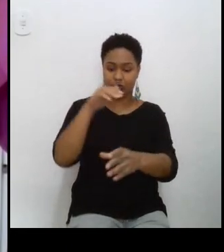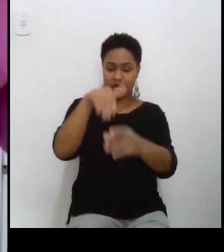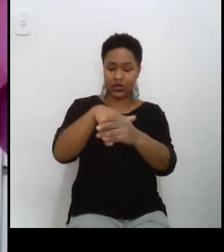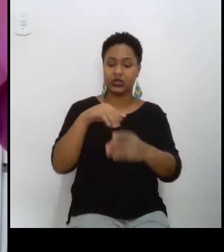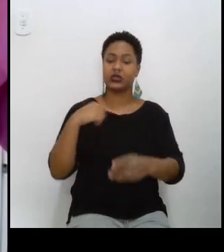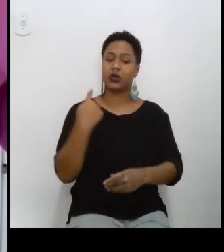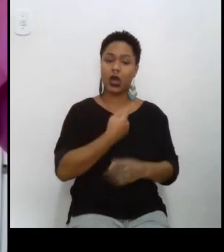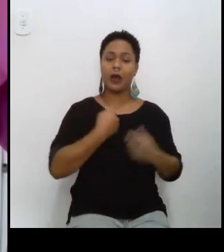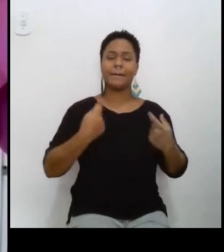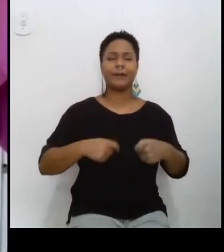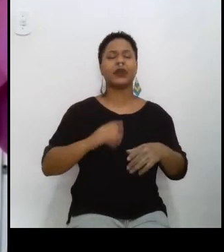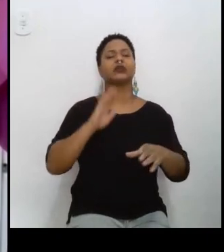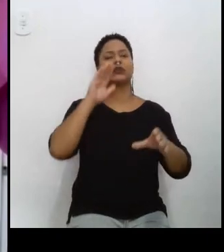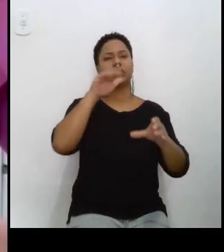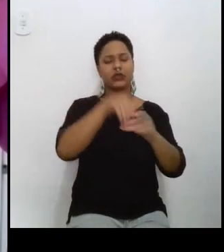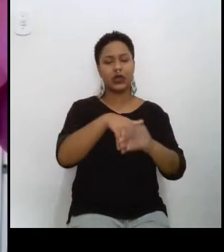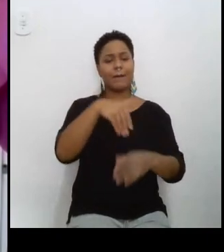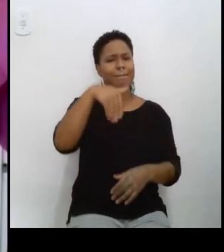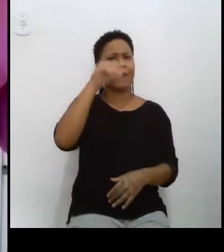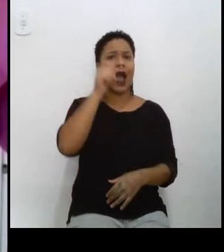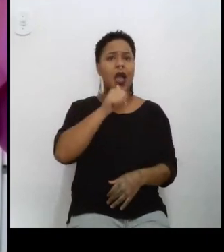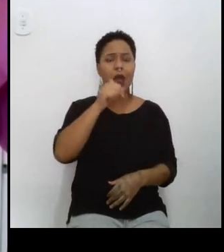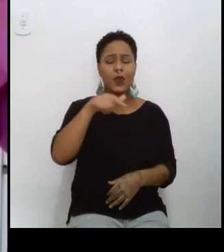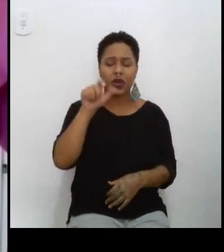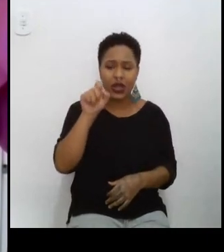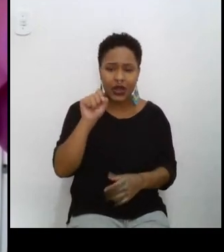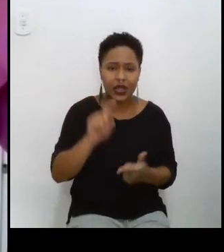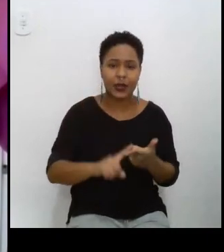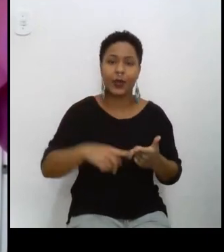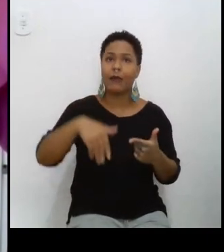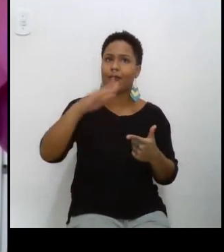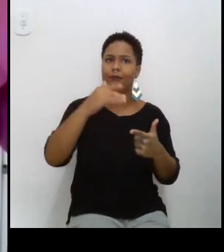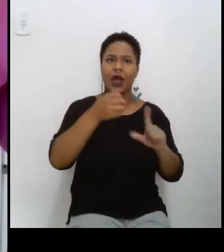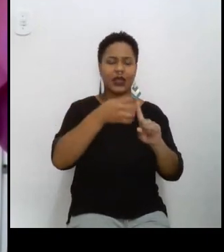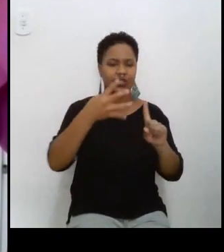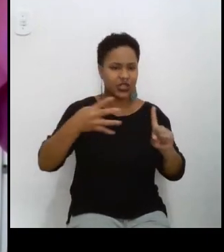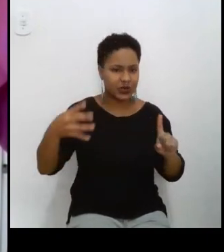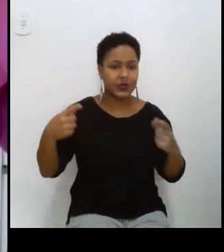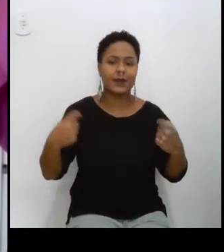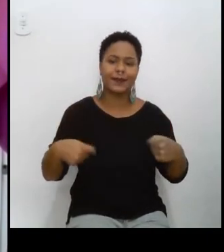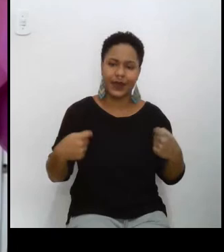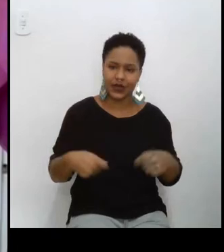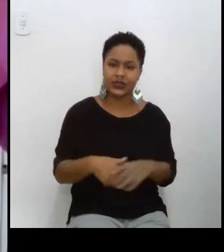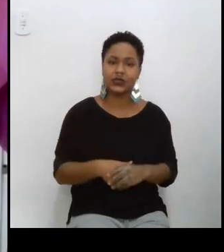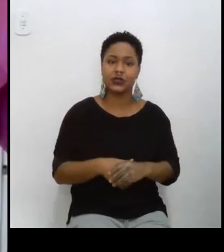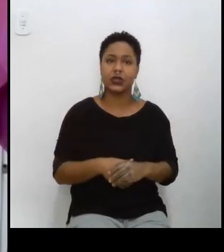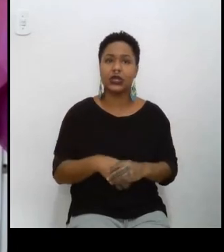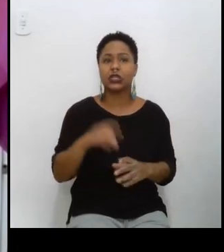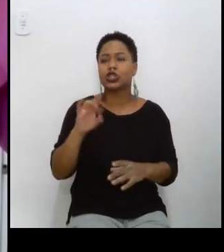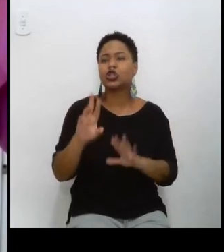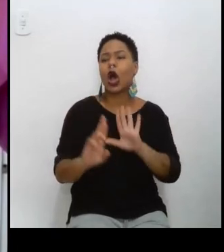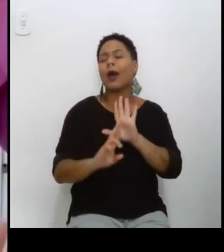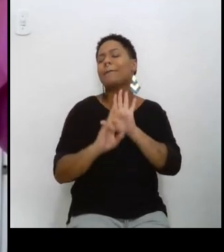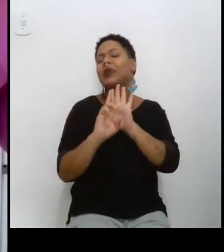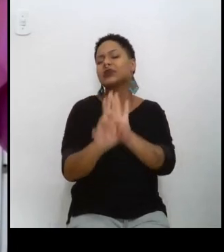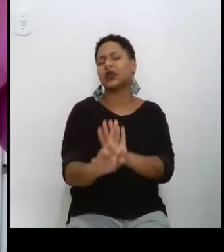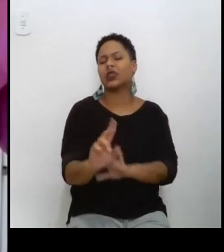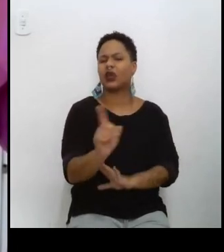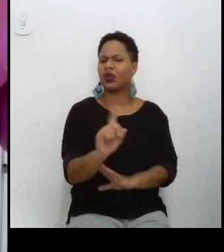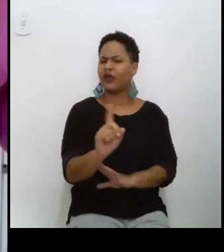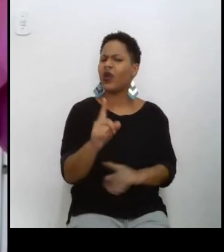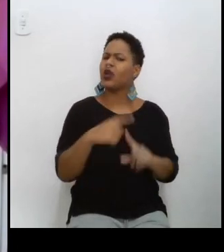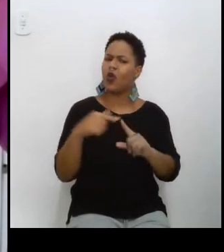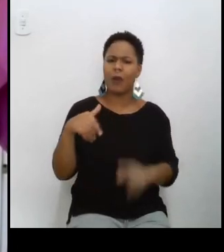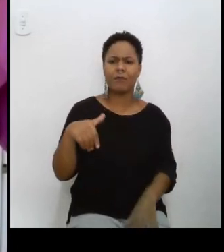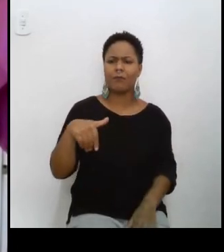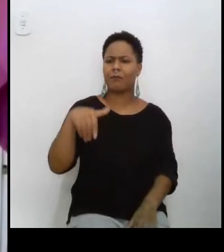aí pra elegendo mais mulheres lésbicas mais LGBT de forma geral Não é isso não é só para o representatividade é para Além